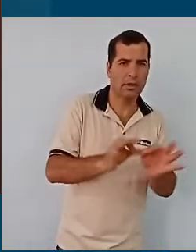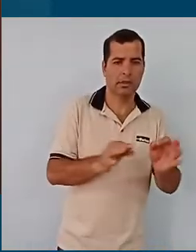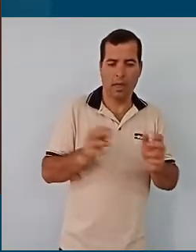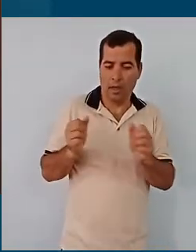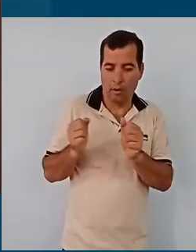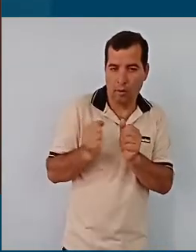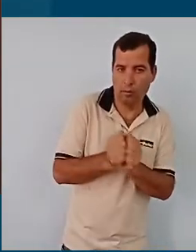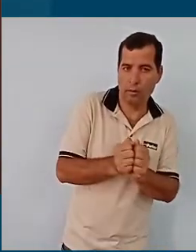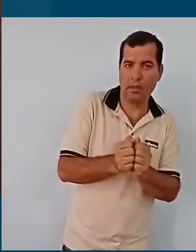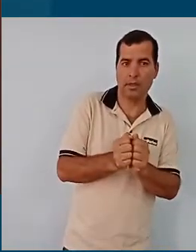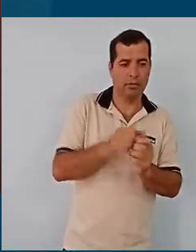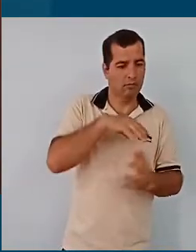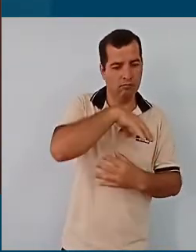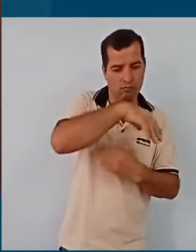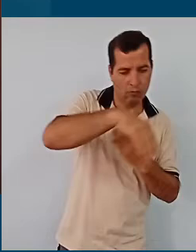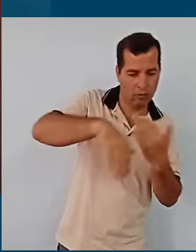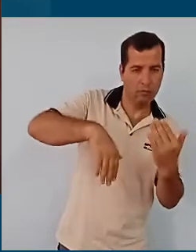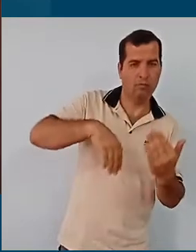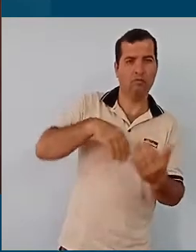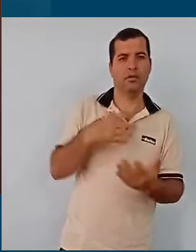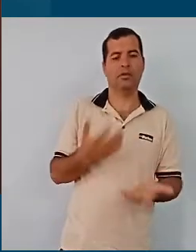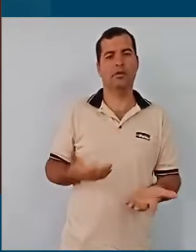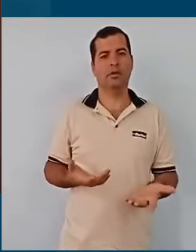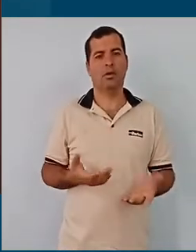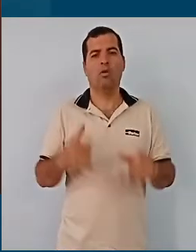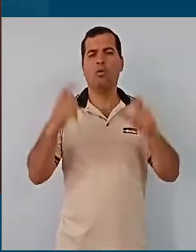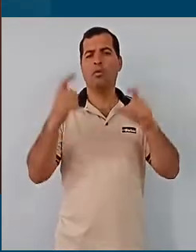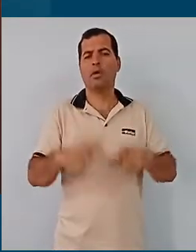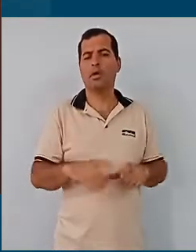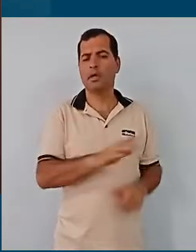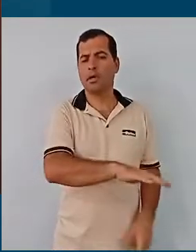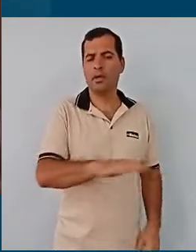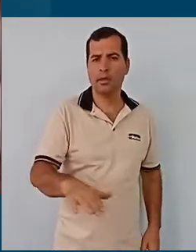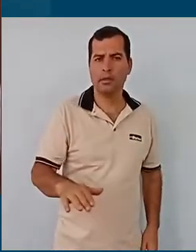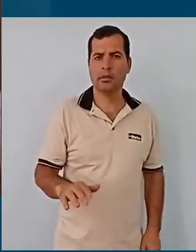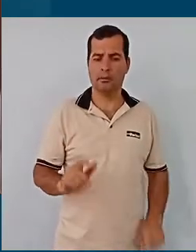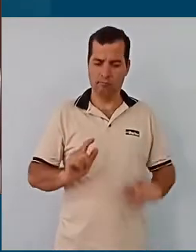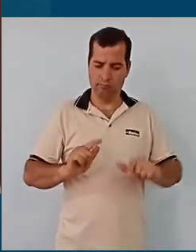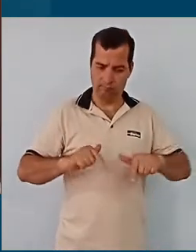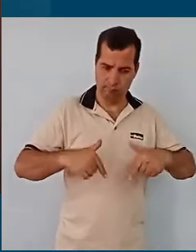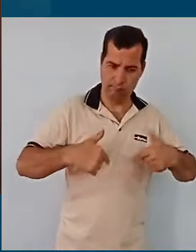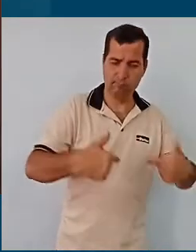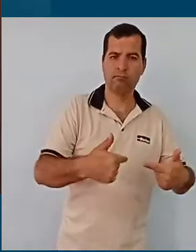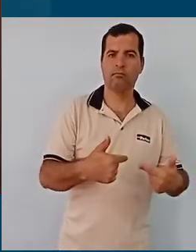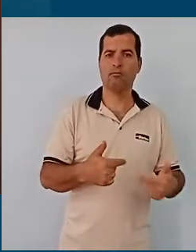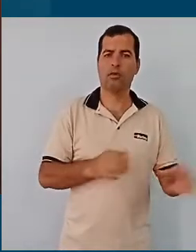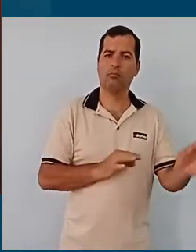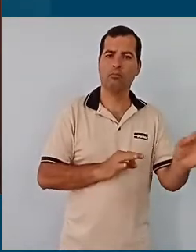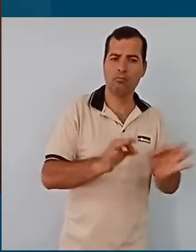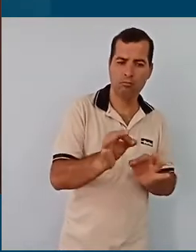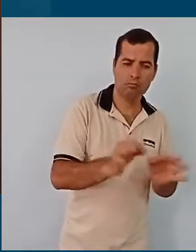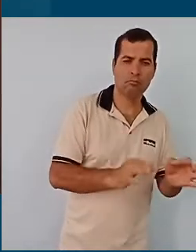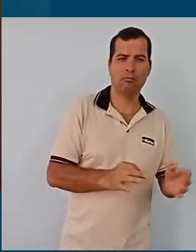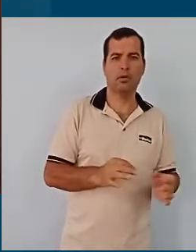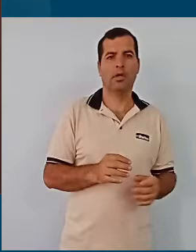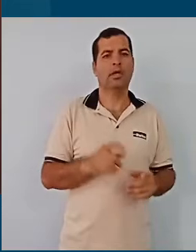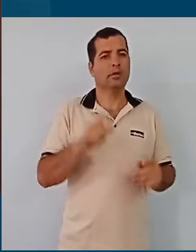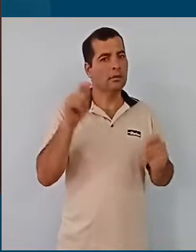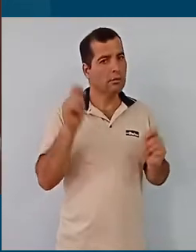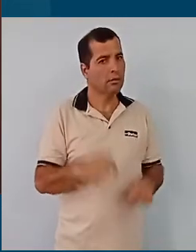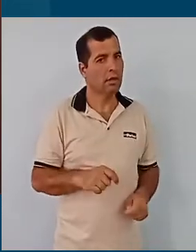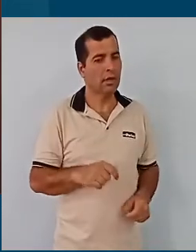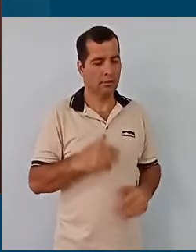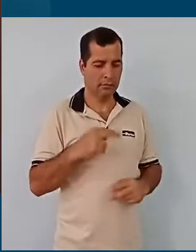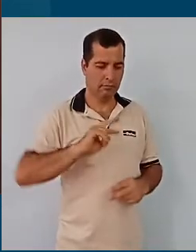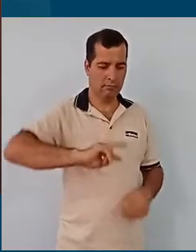que envolve, o lugar da criança, como essa que é ativa no processo. Isso tudo vai garantindo a